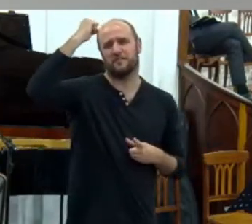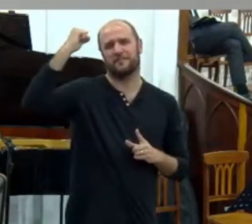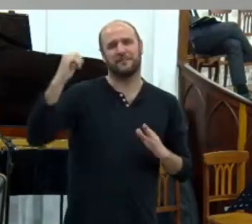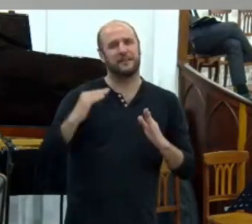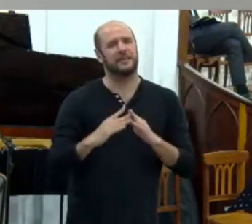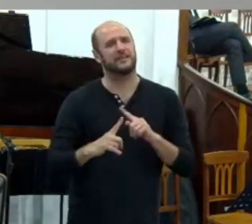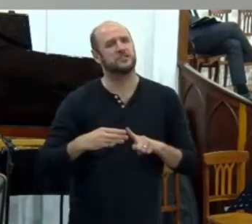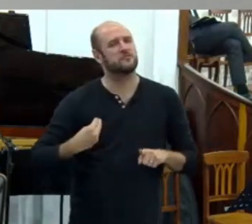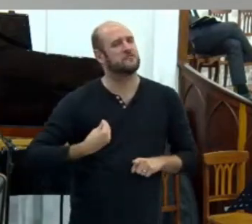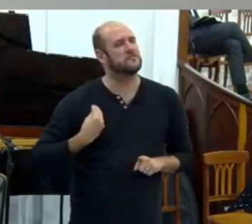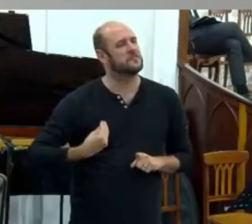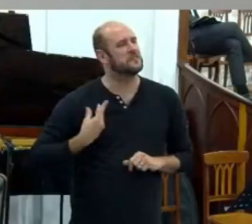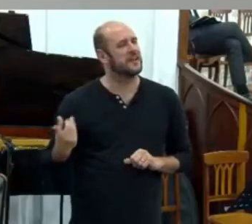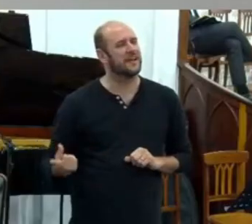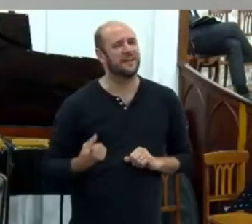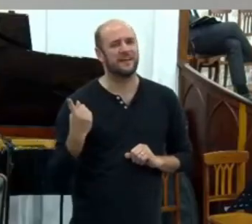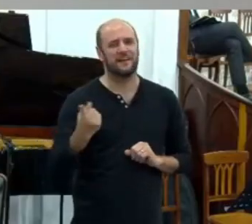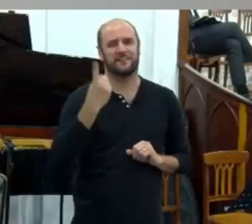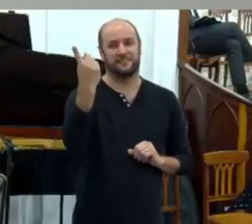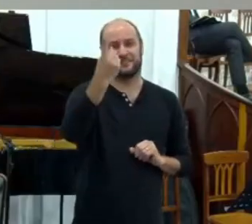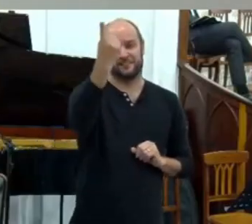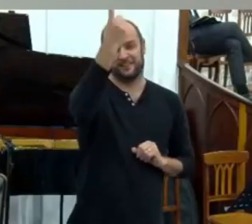por toda a eternidade.